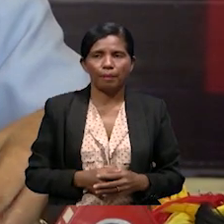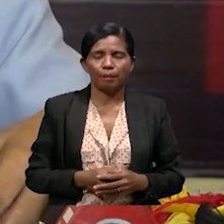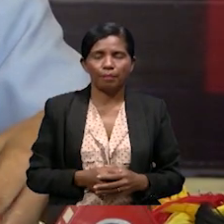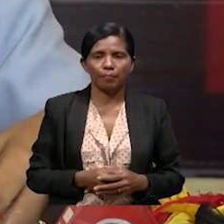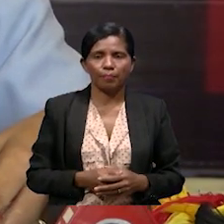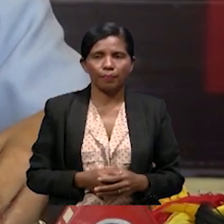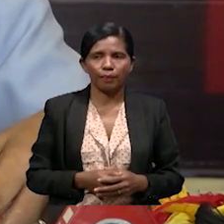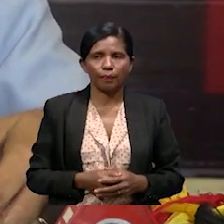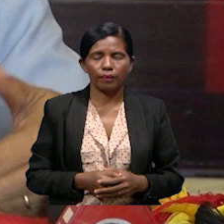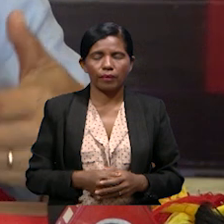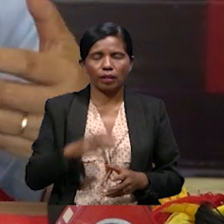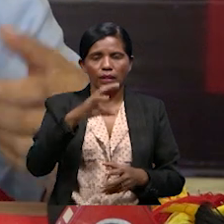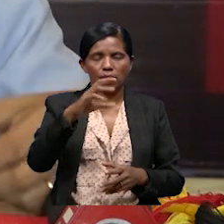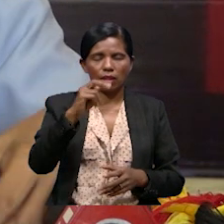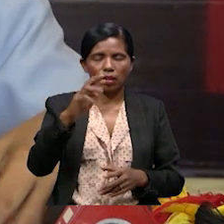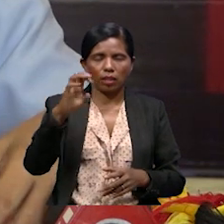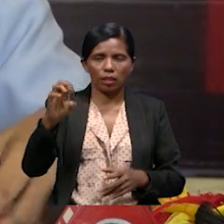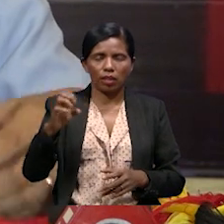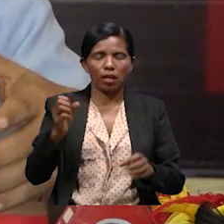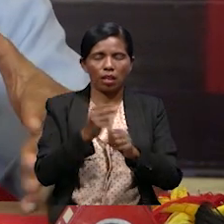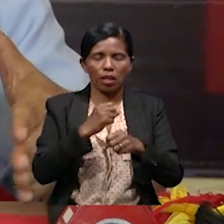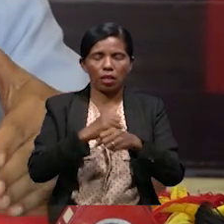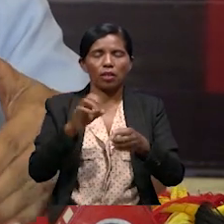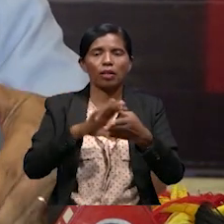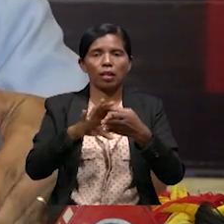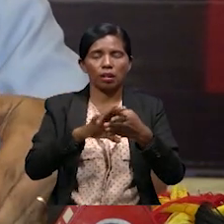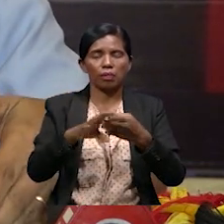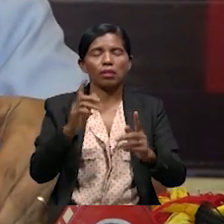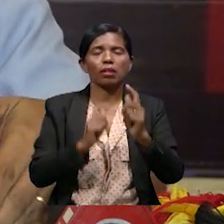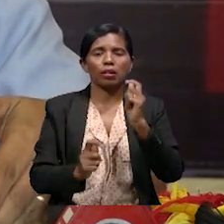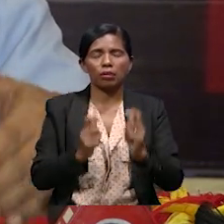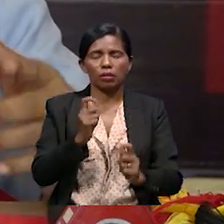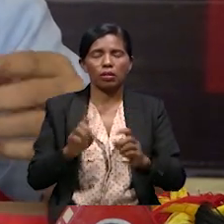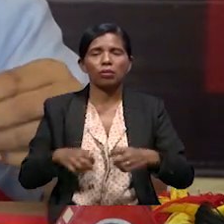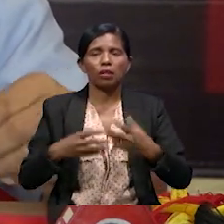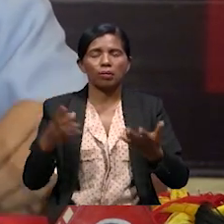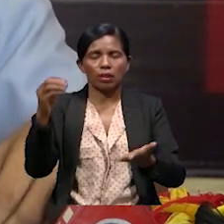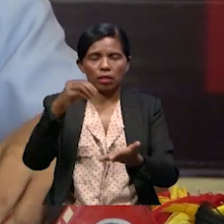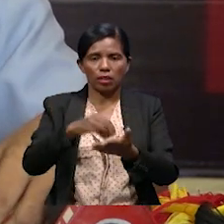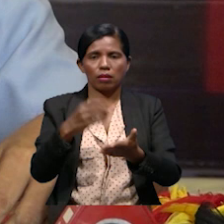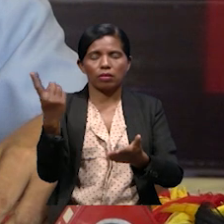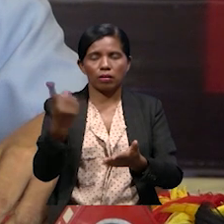iniciativa, halo carta ba tribunal wensa para tu vele establece na fati